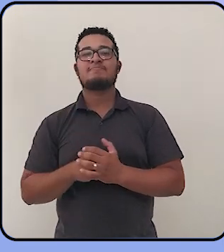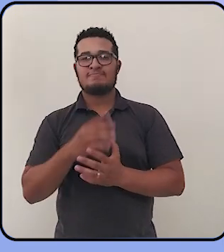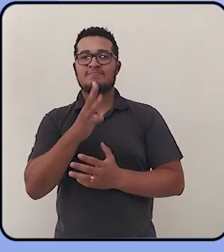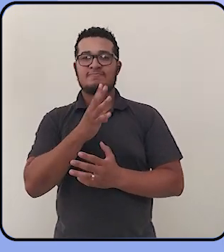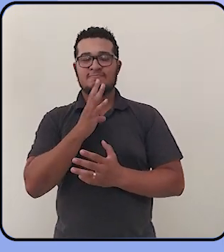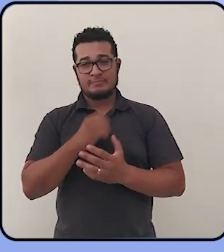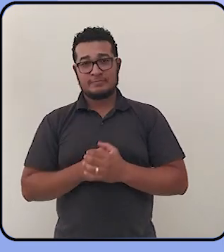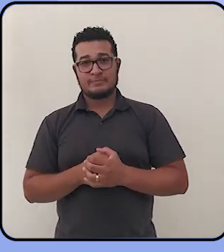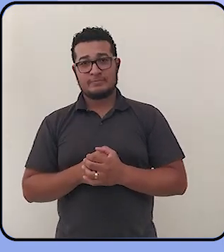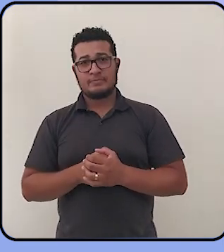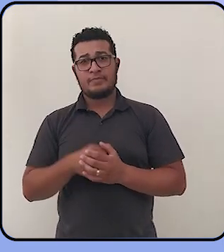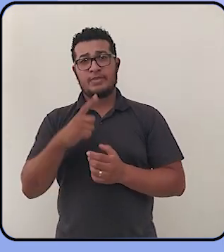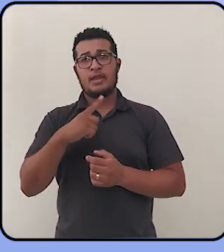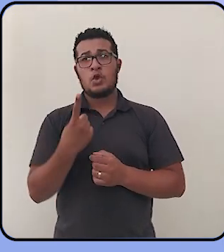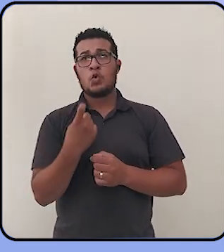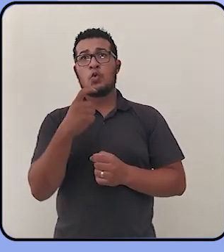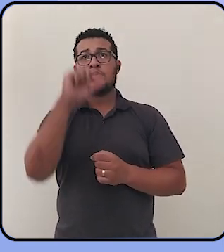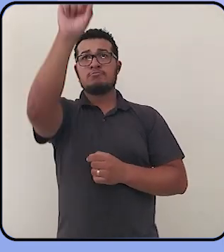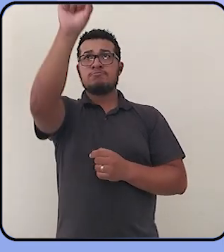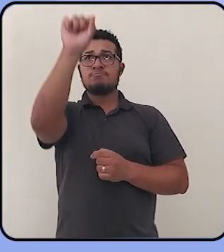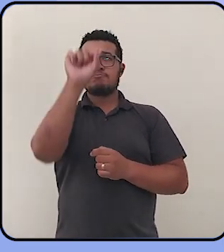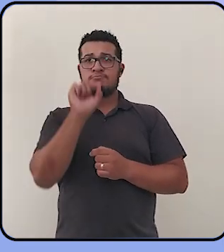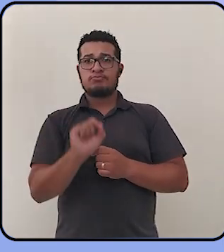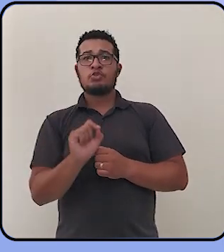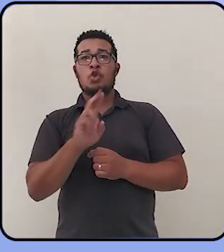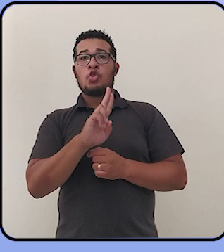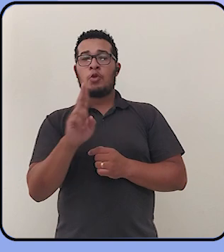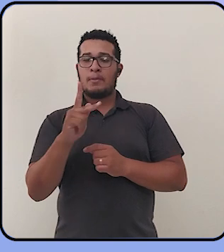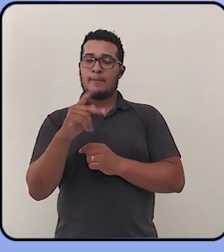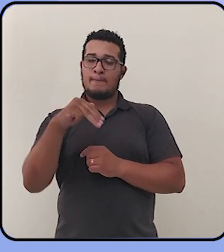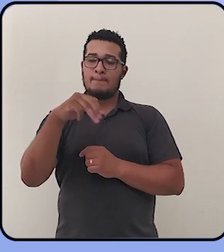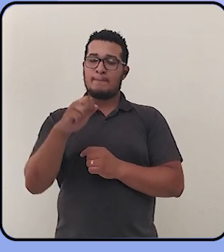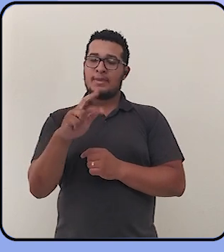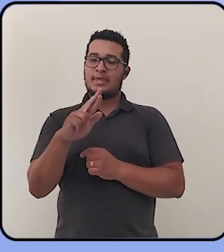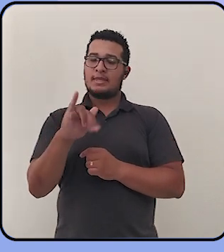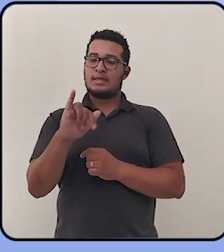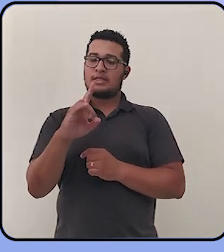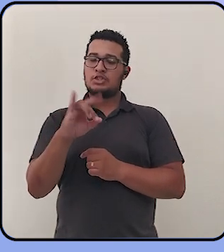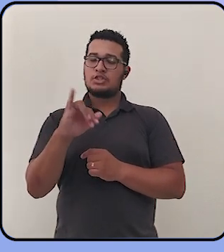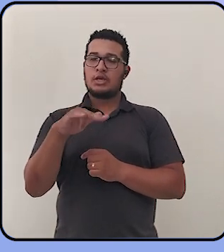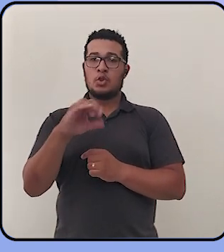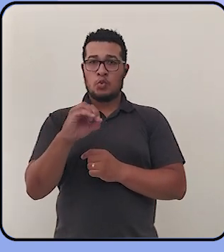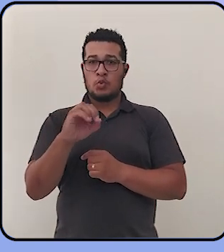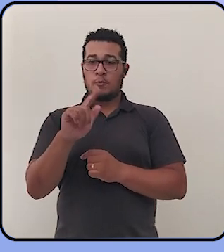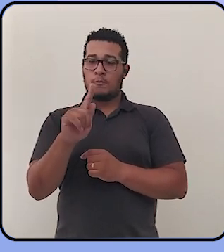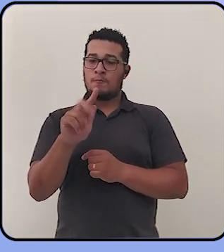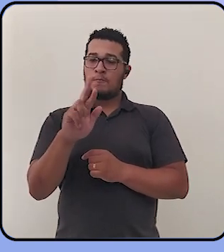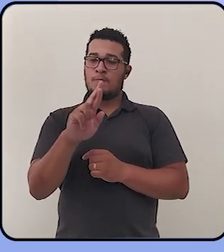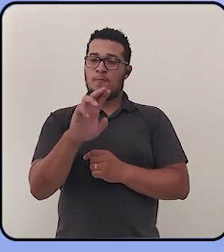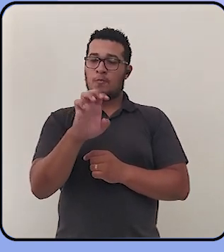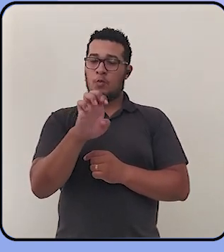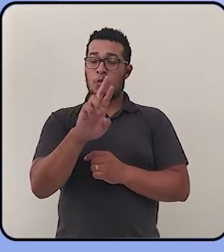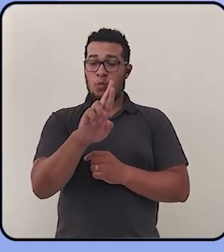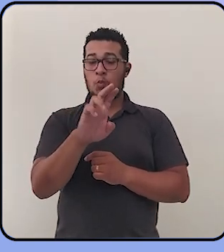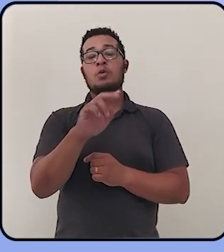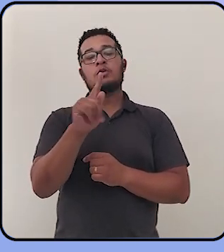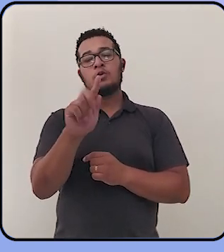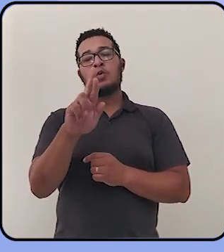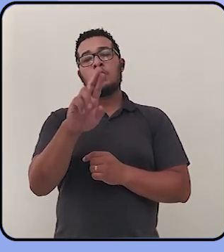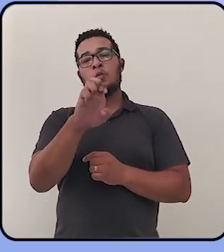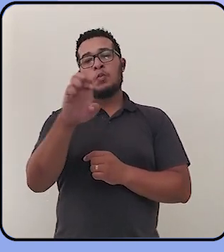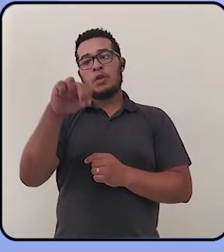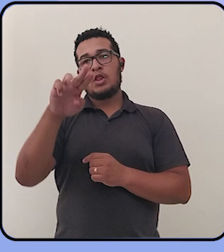principais. E o único meridiano é o meridiano de Greenwich. Vocês podem ver embaixo na